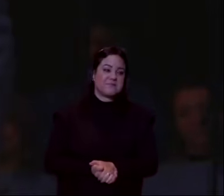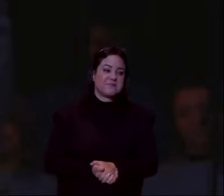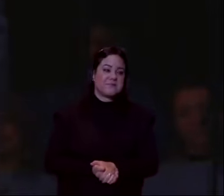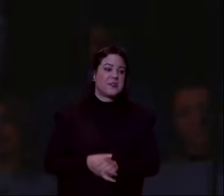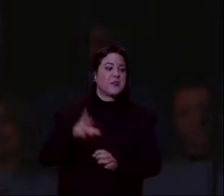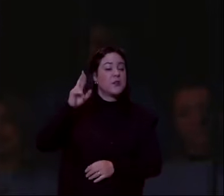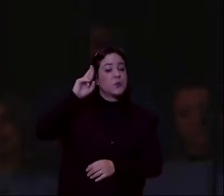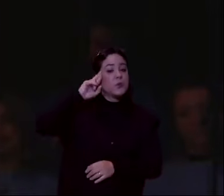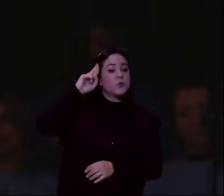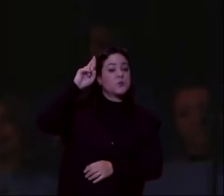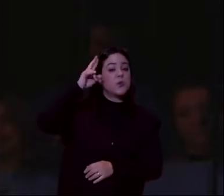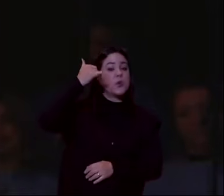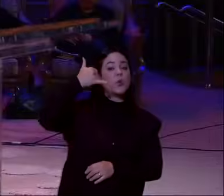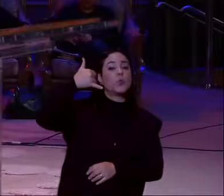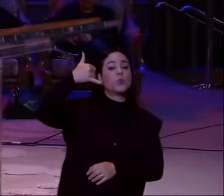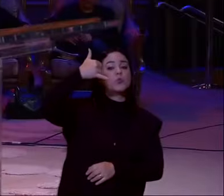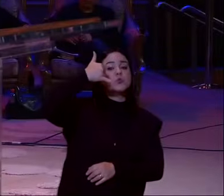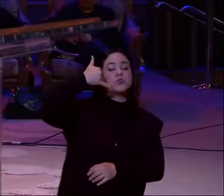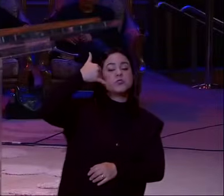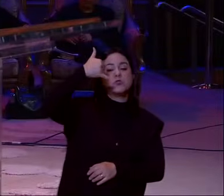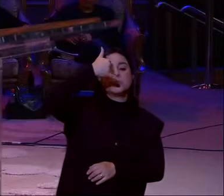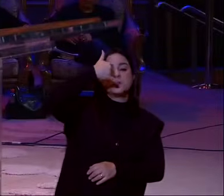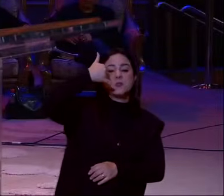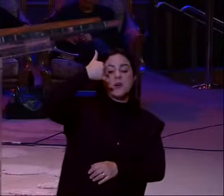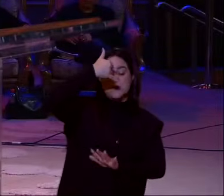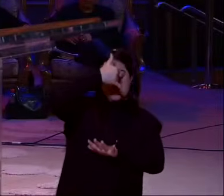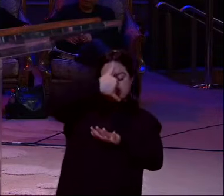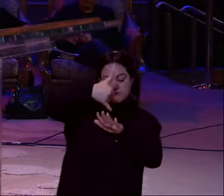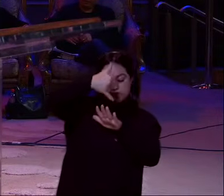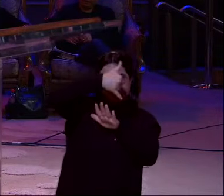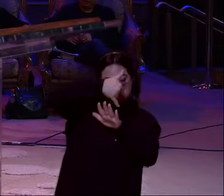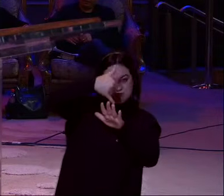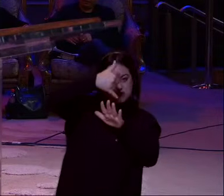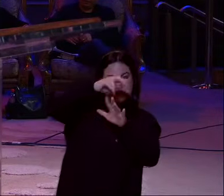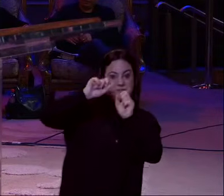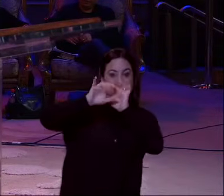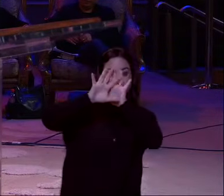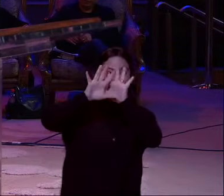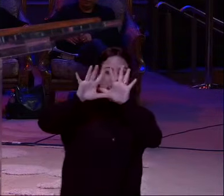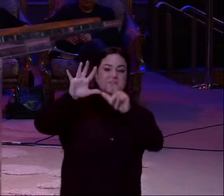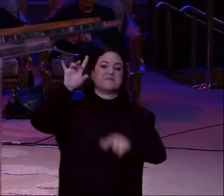pois o Senhor ungiu a sua língua para a glória dele.